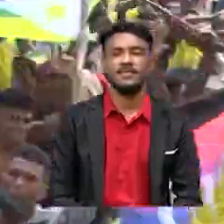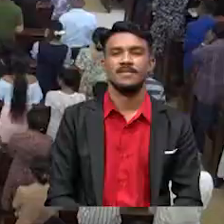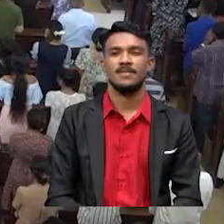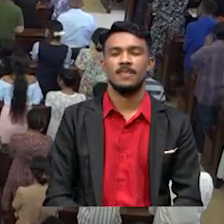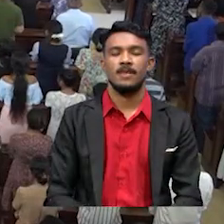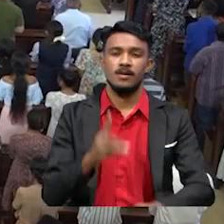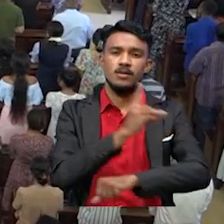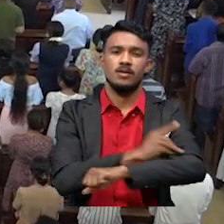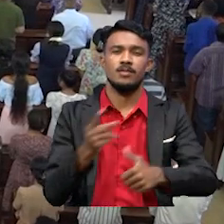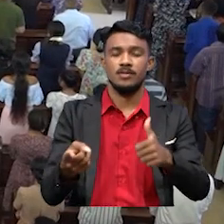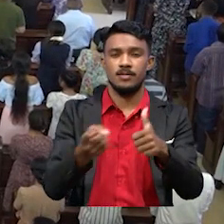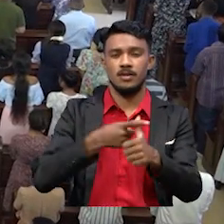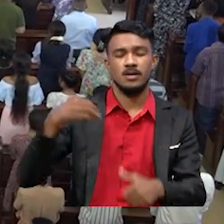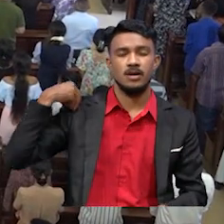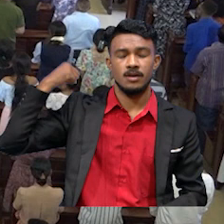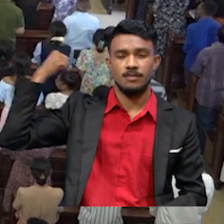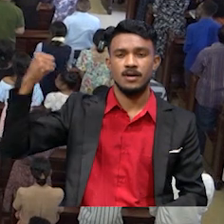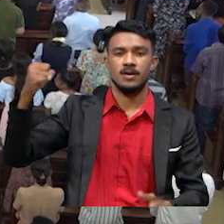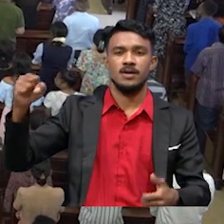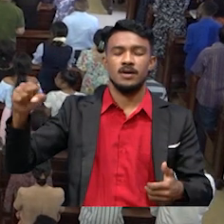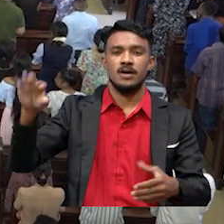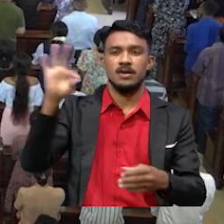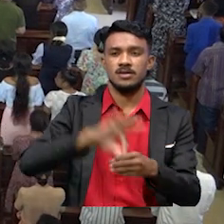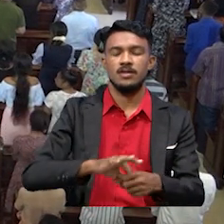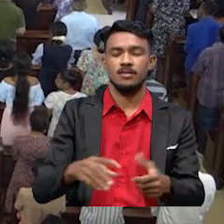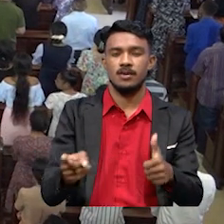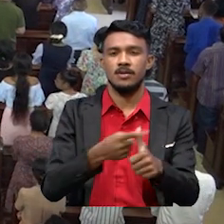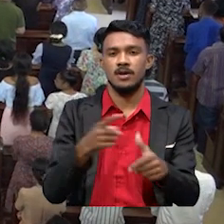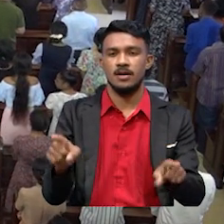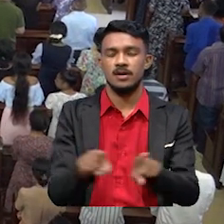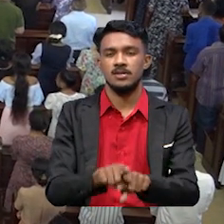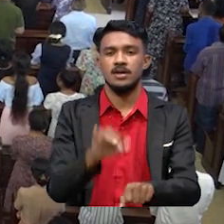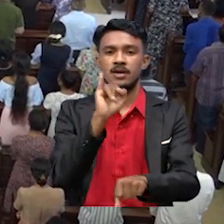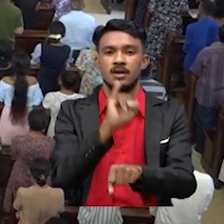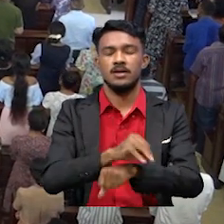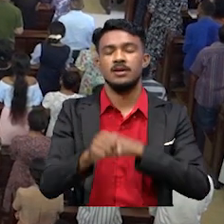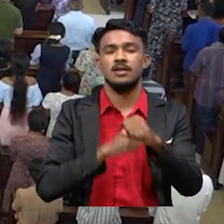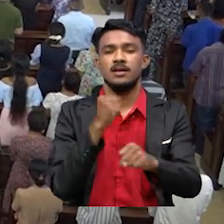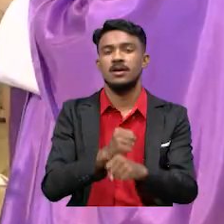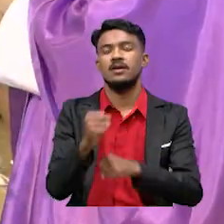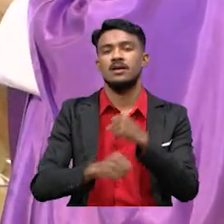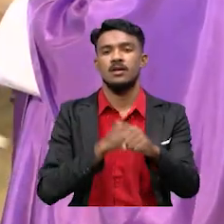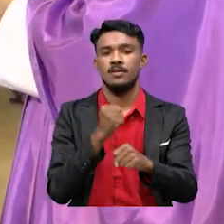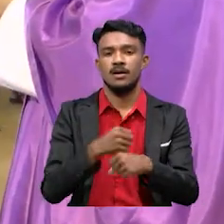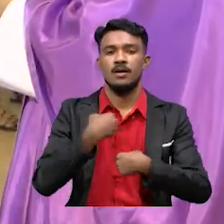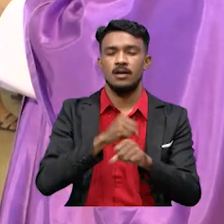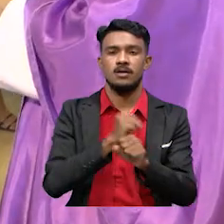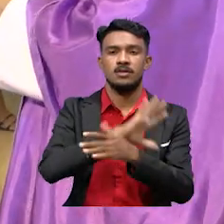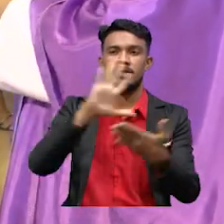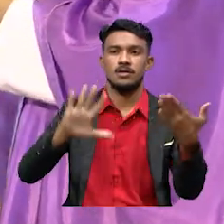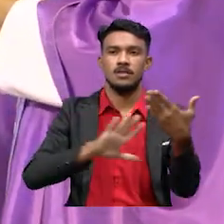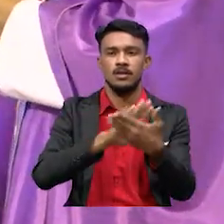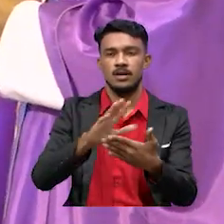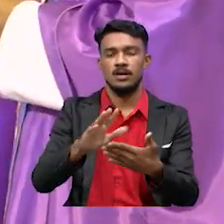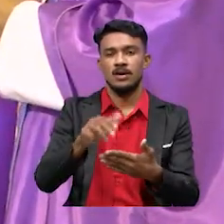Loron dahulu kampanye eleição presidencial ne, hanesan o celebração greda katolika niang tinan-tinang nebe celebra quarta-feira cinzas.